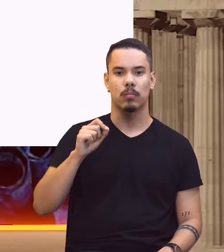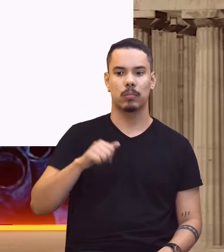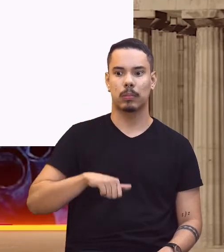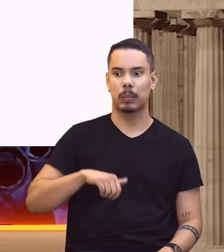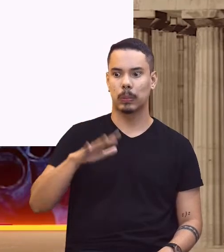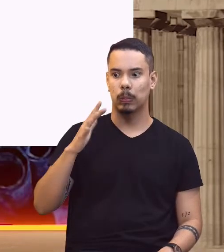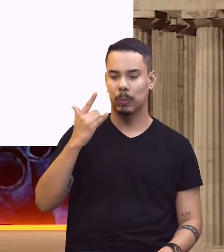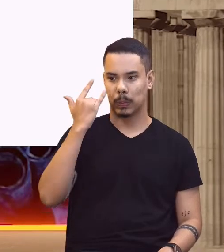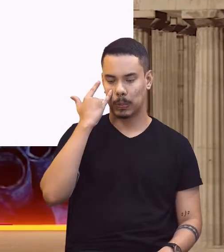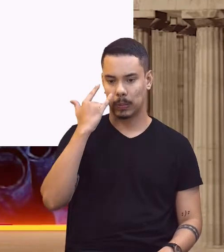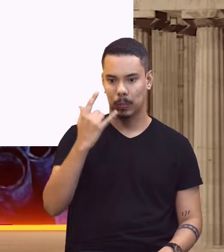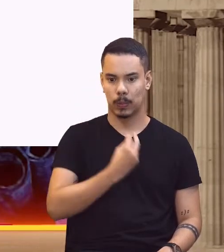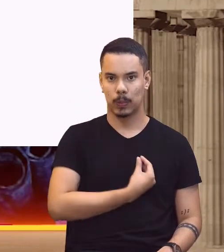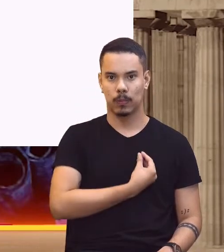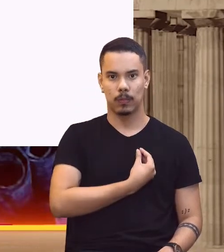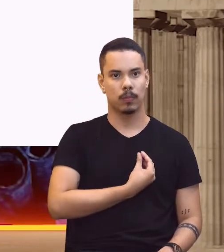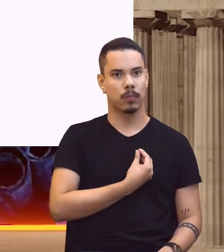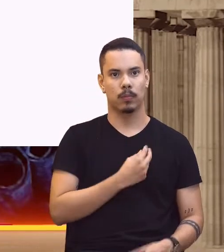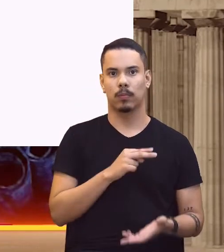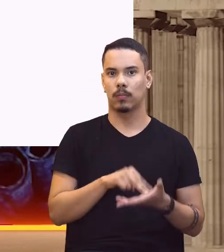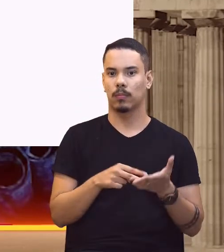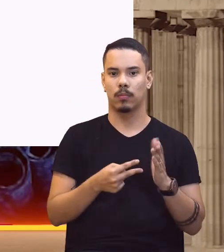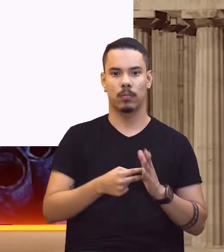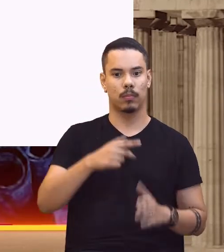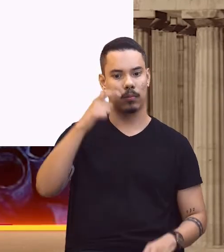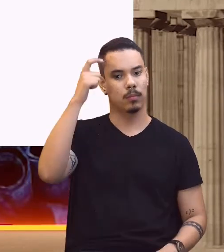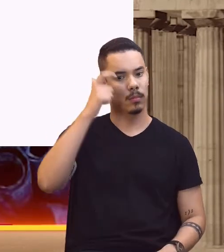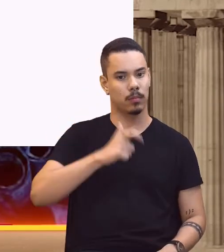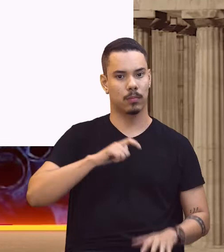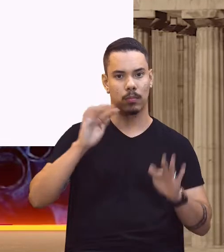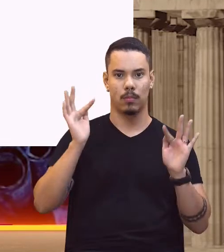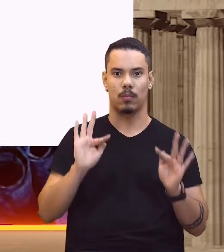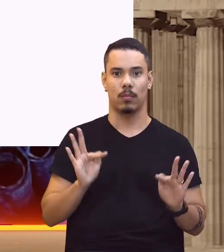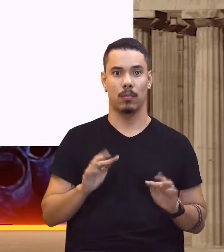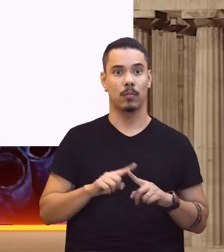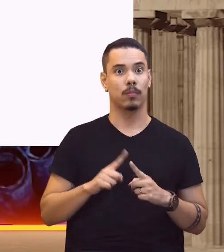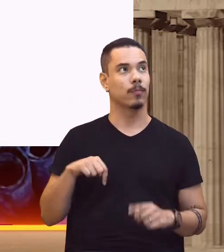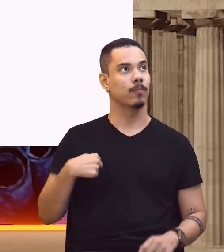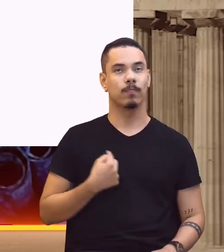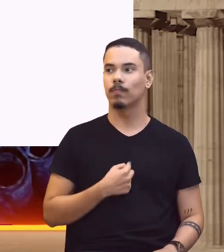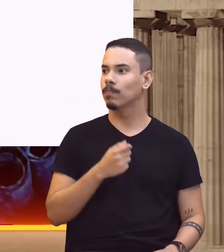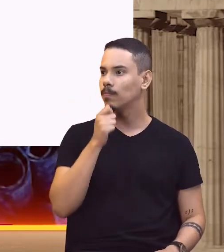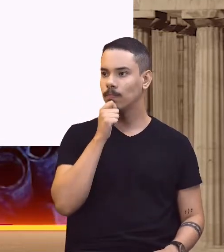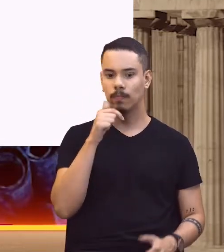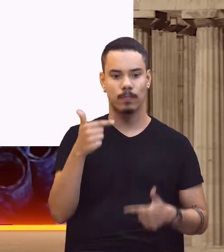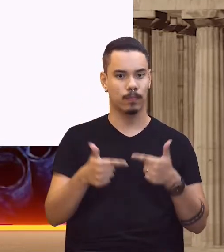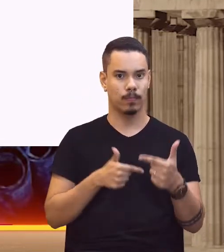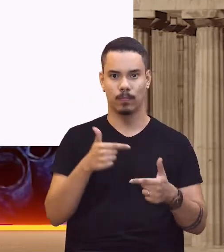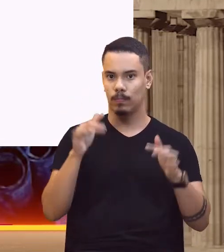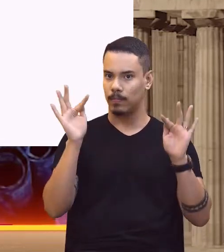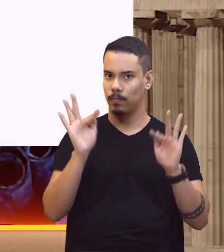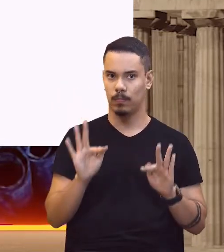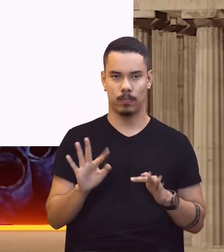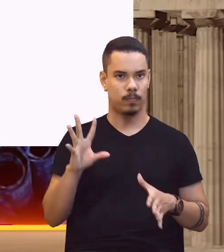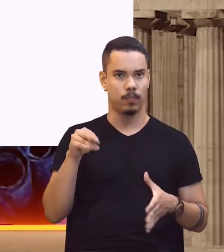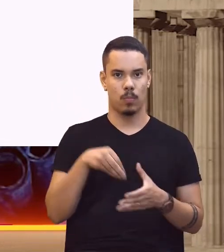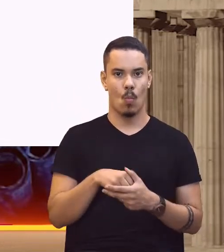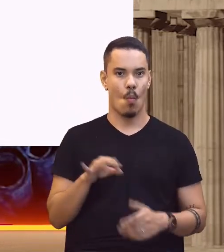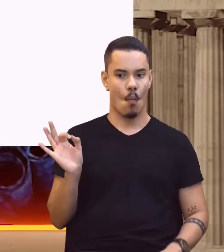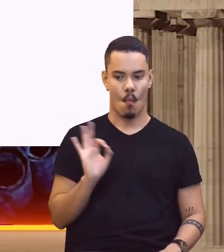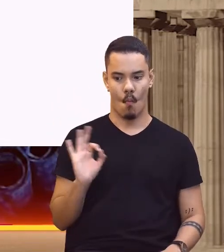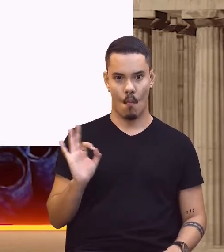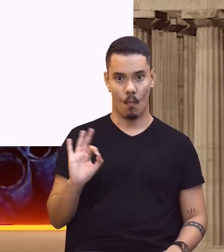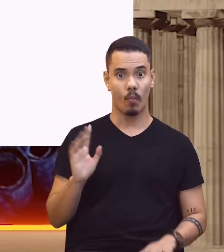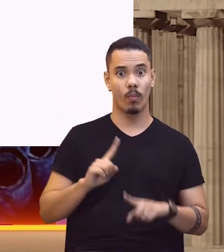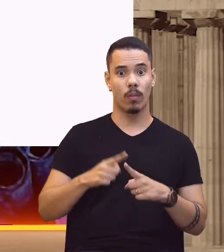sua vida é ser feliz. Apesar de que a gente não trabalhou a felicidade em Aristóteles, mas Aristóteles